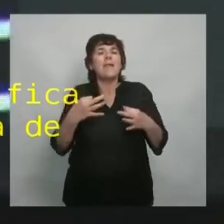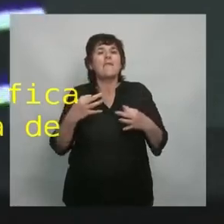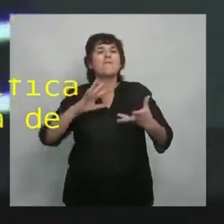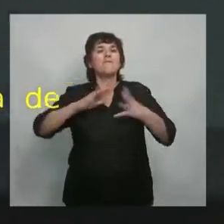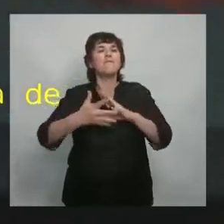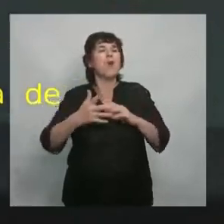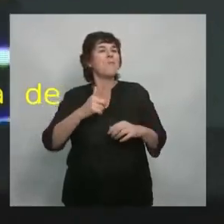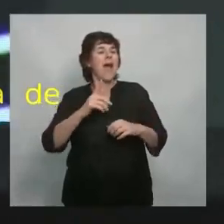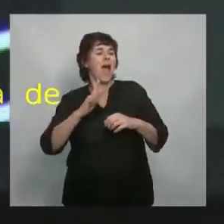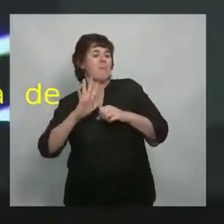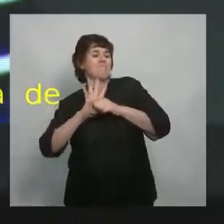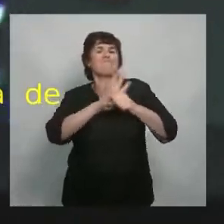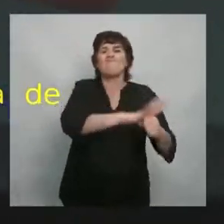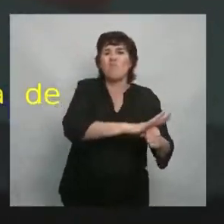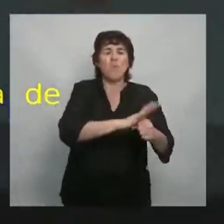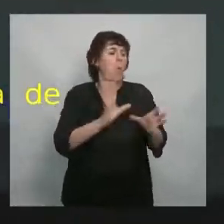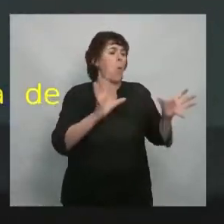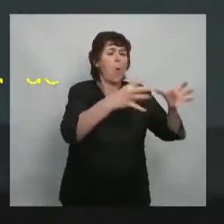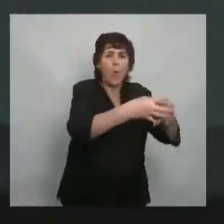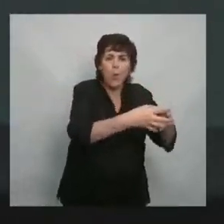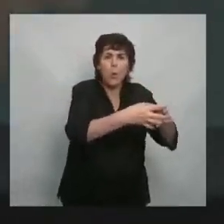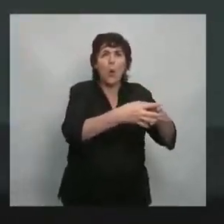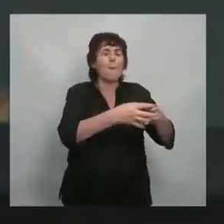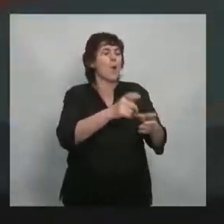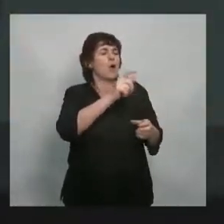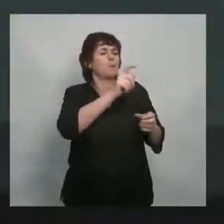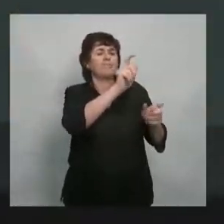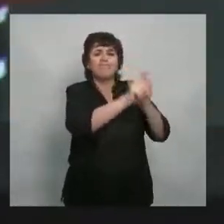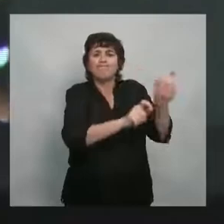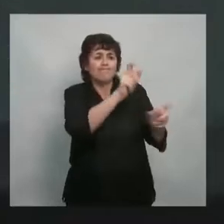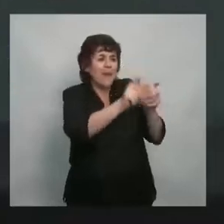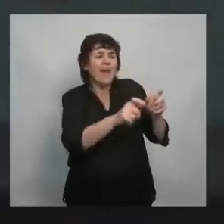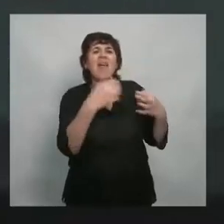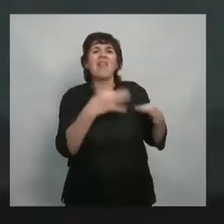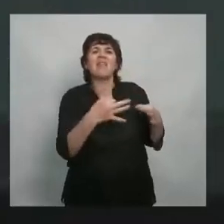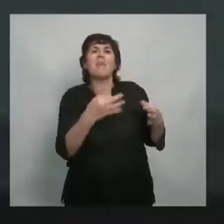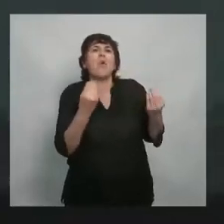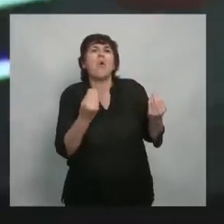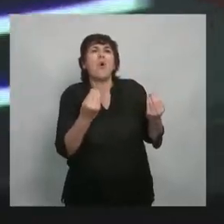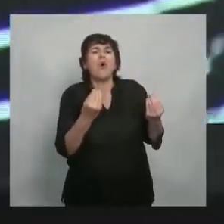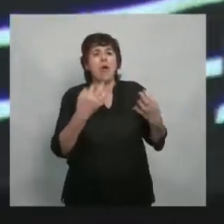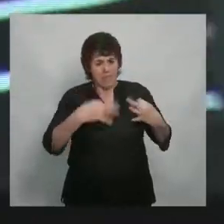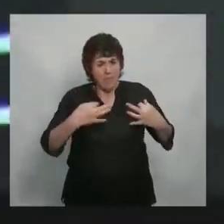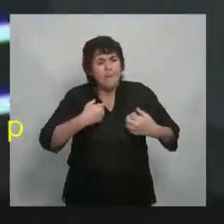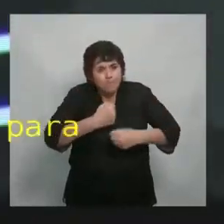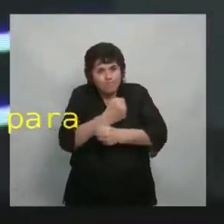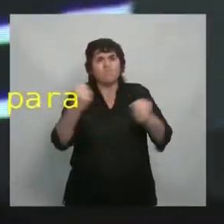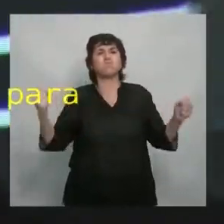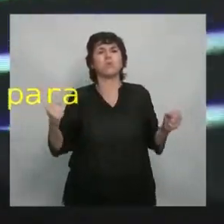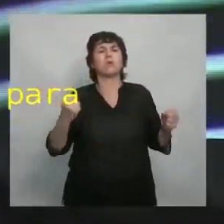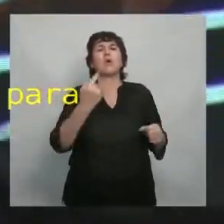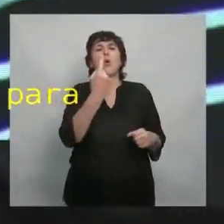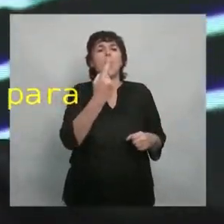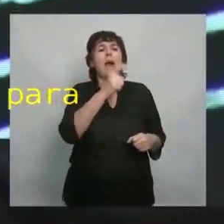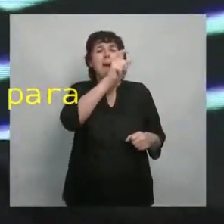de grupos, de subjetividades. E para isso tem que ser muito corajoso. Uma pessoa que é covarda não é aquela